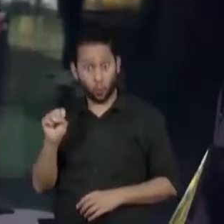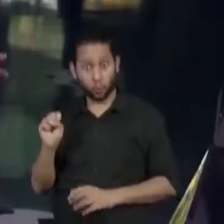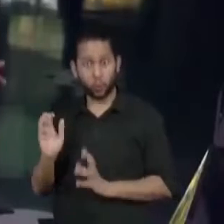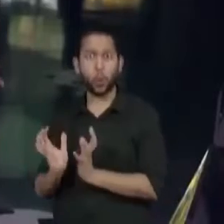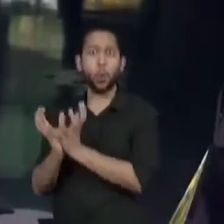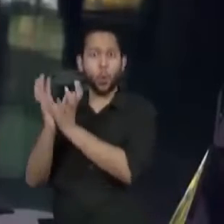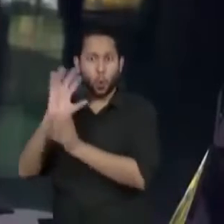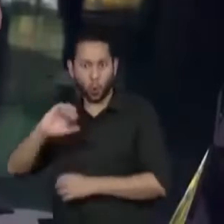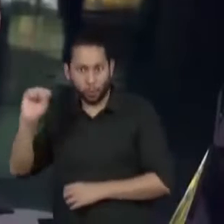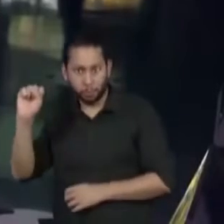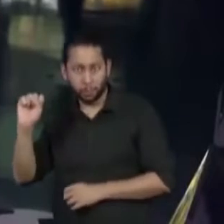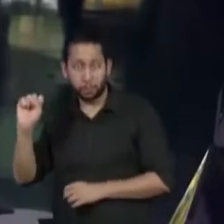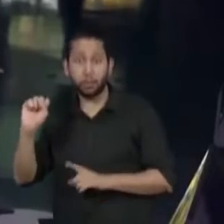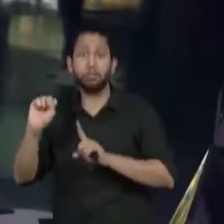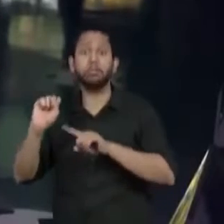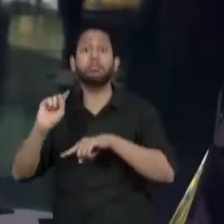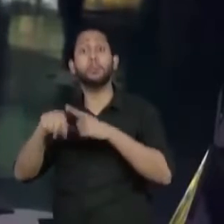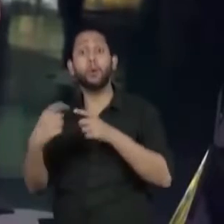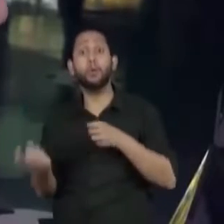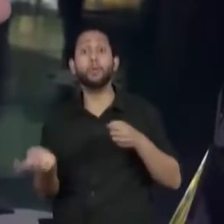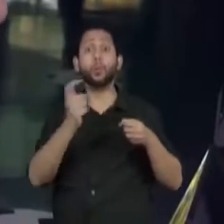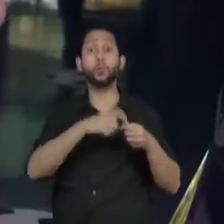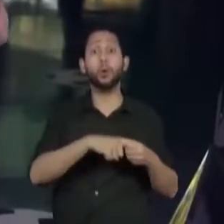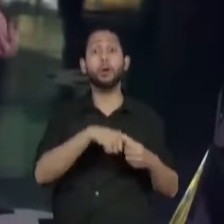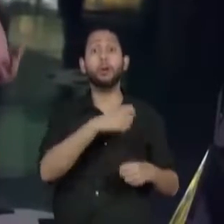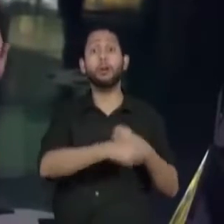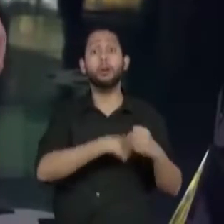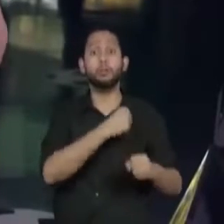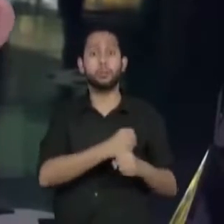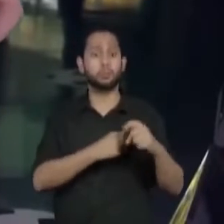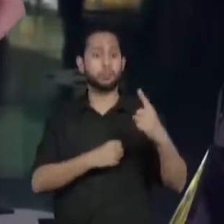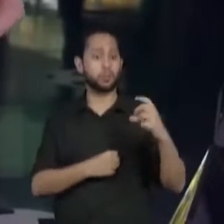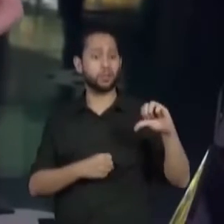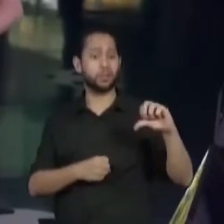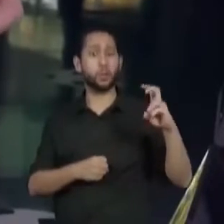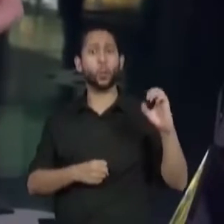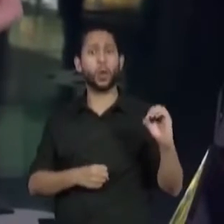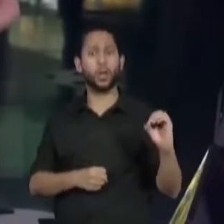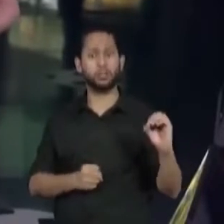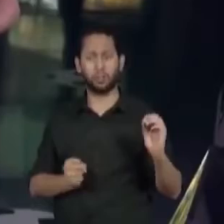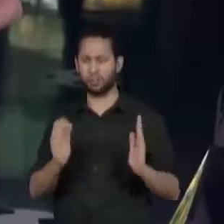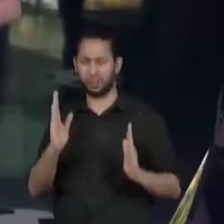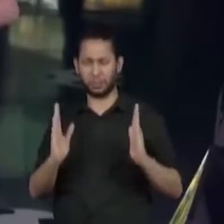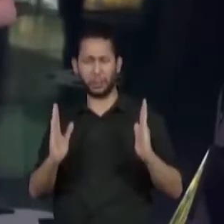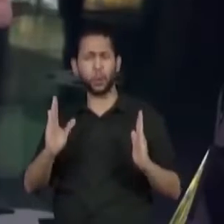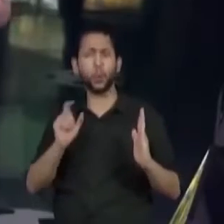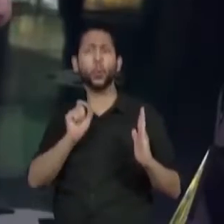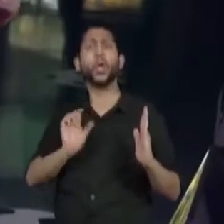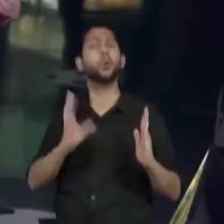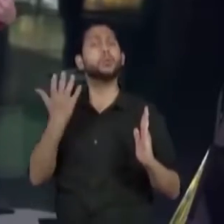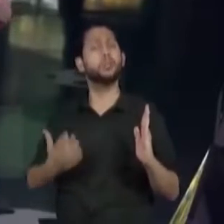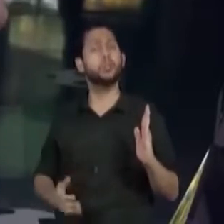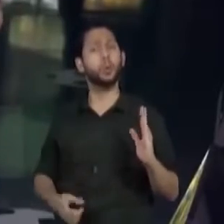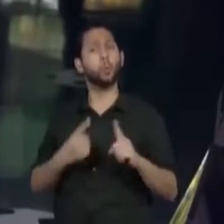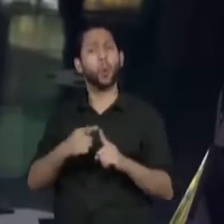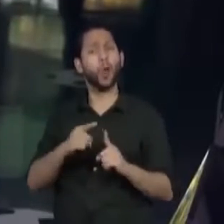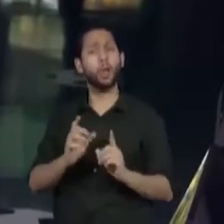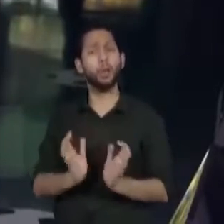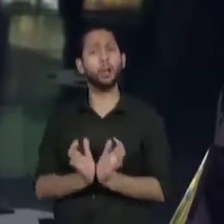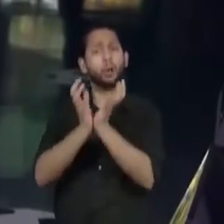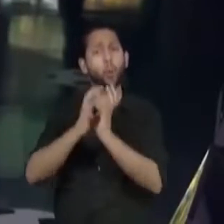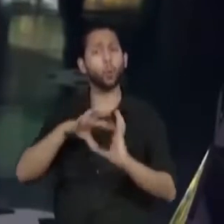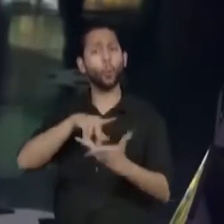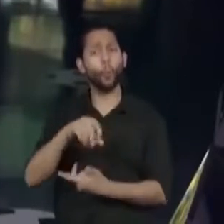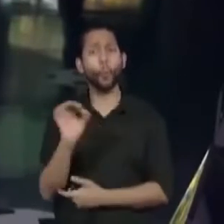em 1950 com a sede aqui no Brasil. Mas por quê? O que será que definiu essa pausa aí de